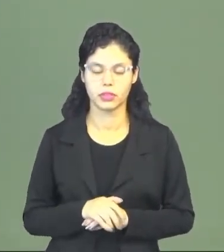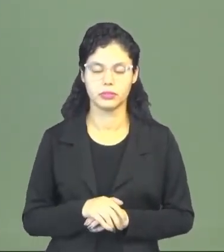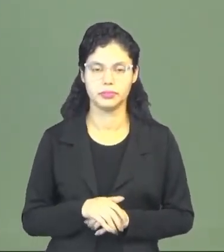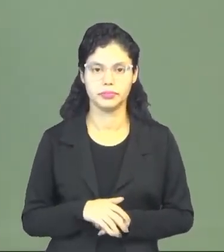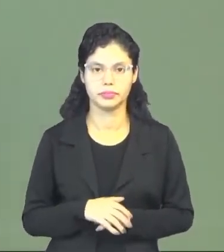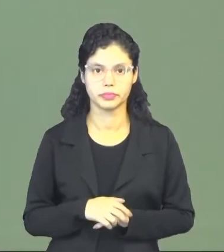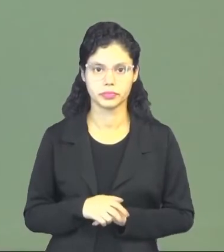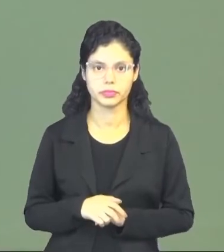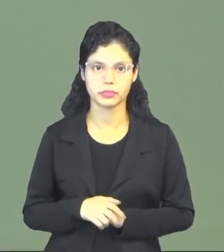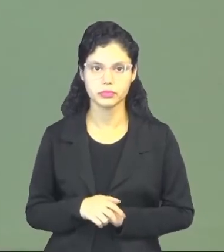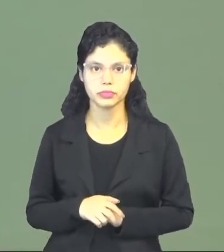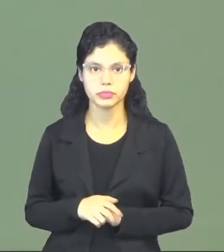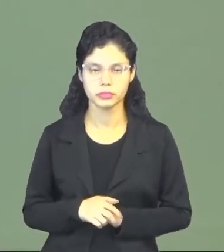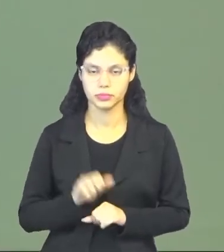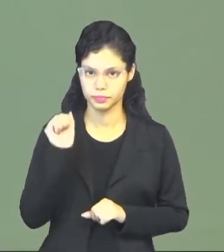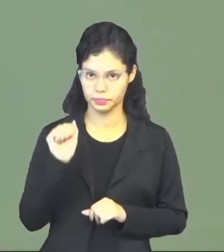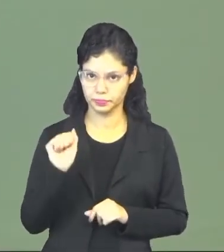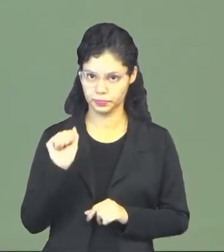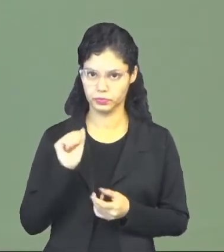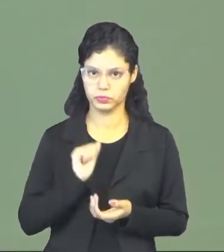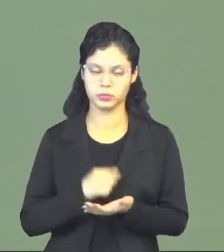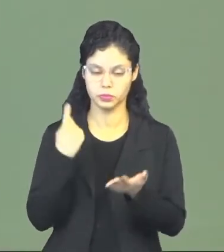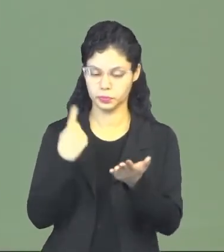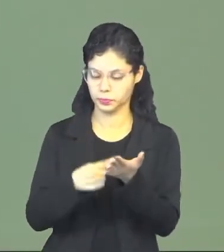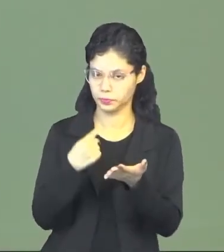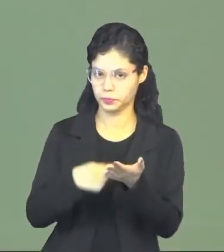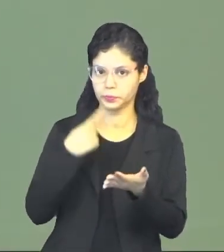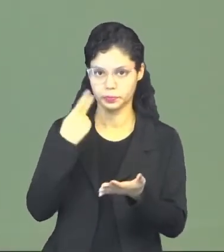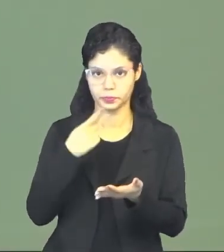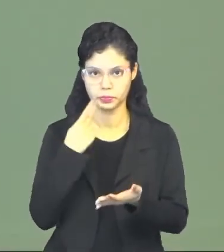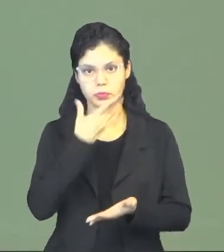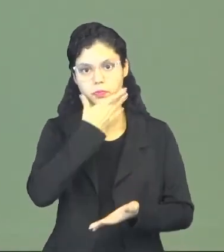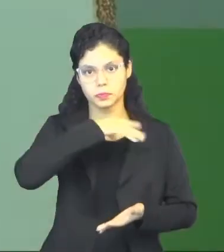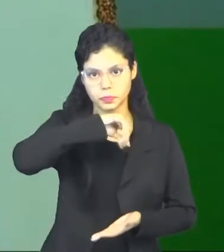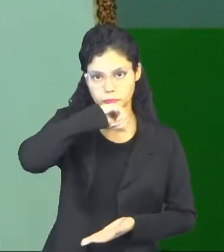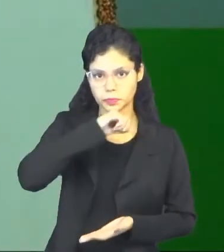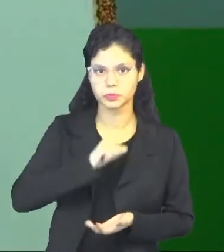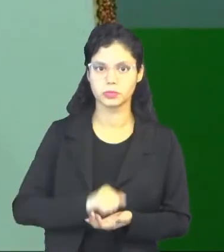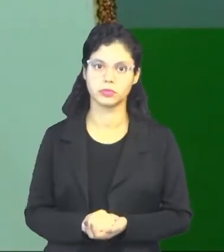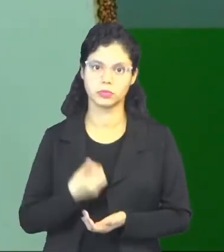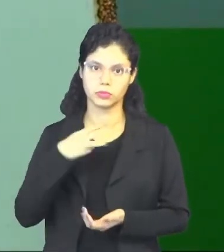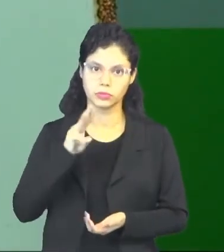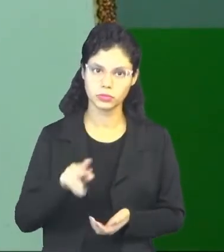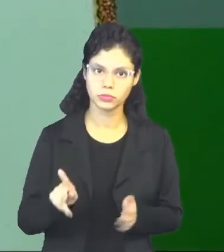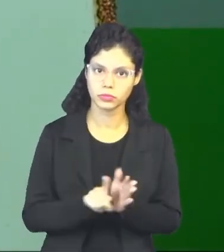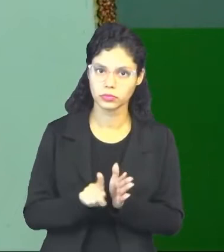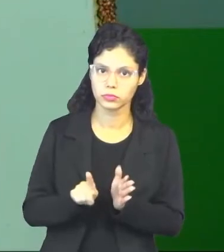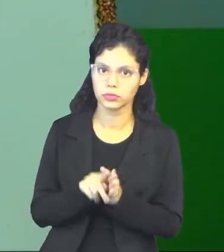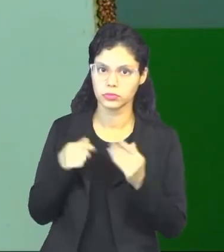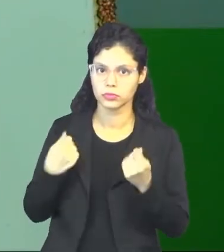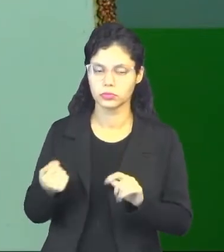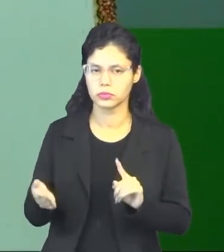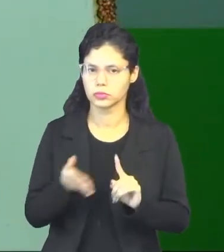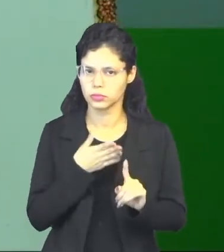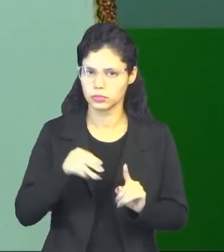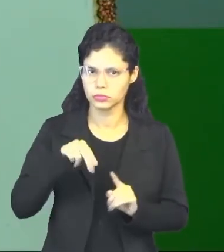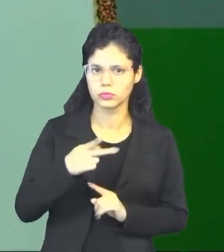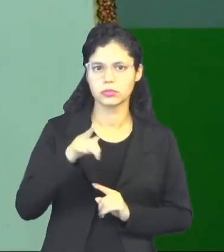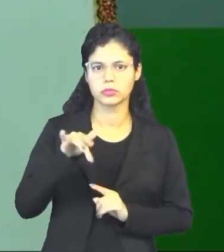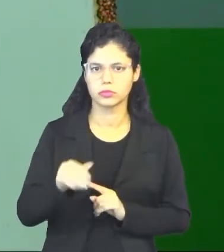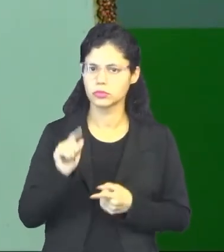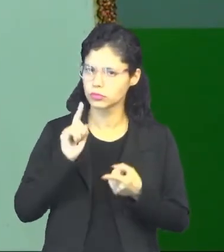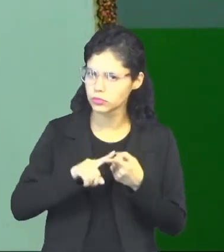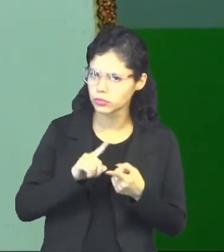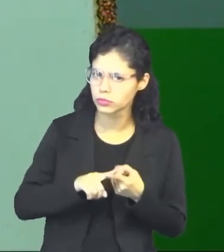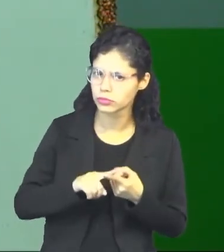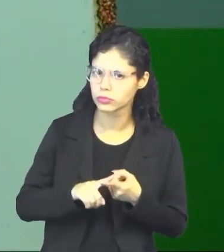Então a letra A, vamos lá. De acordo com a fala do pai, quem supostamente merecia algum tipo de punição